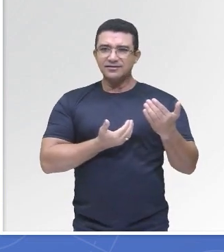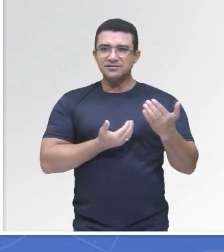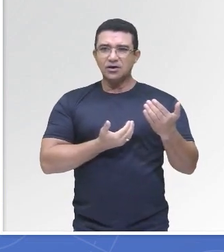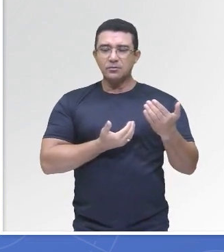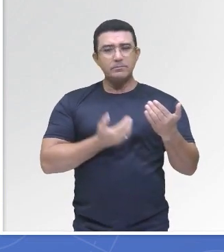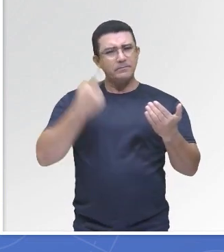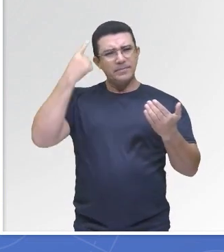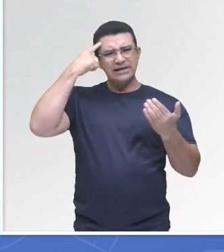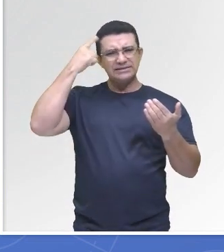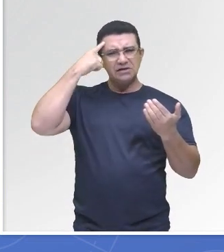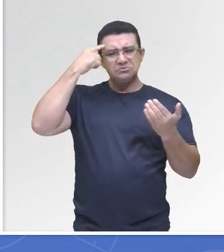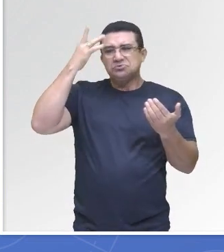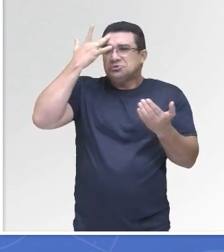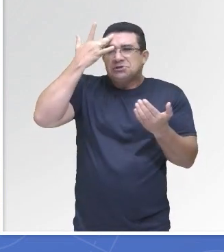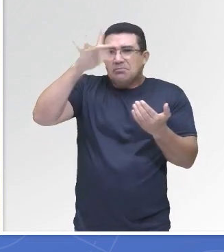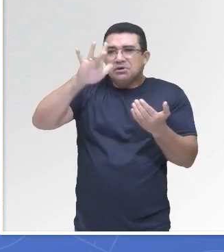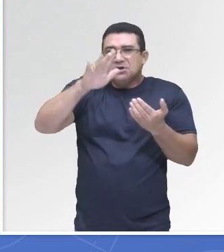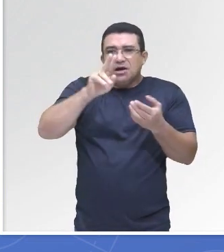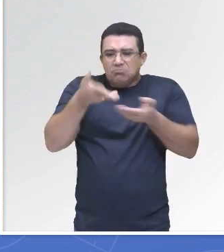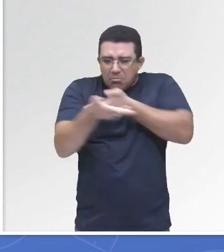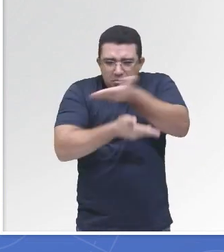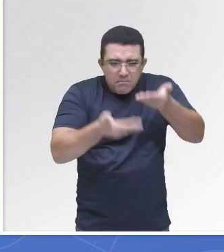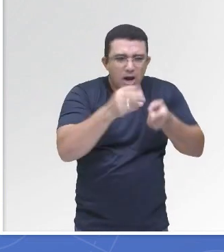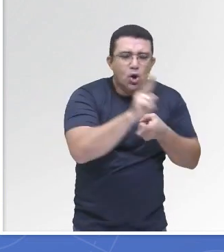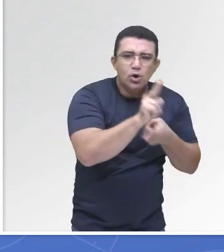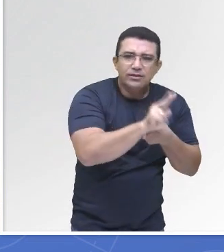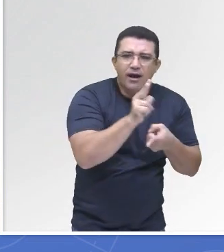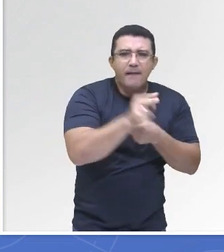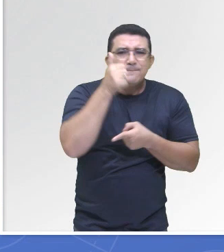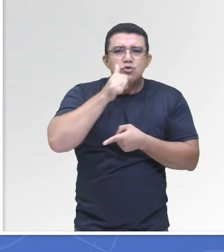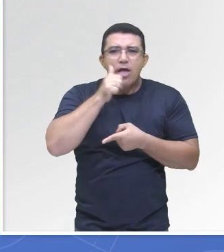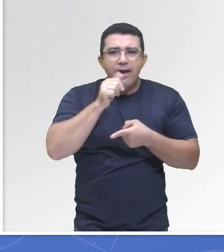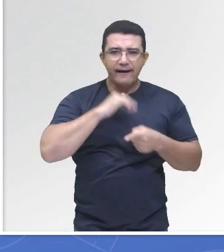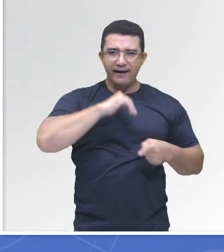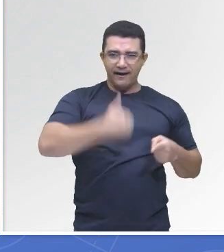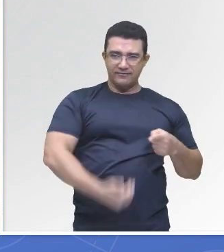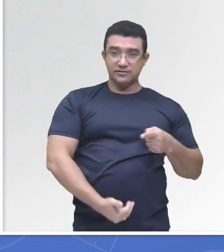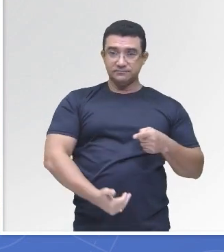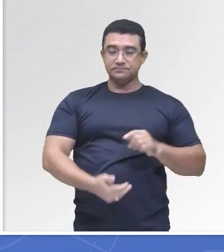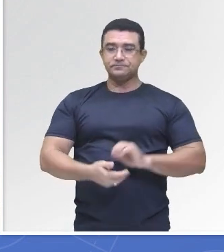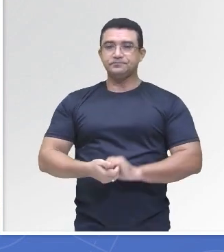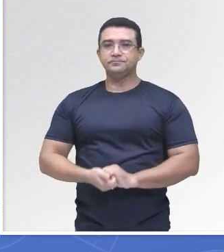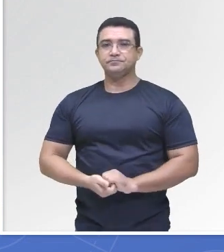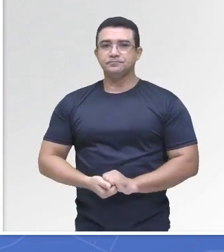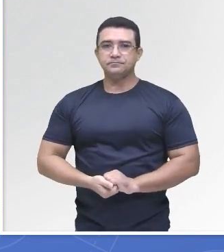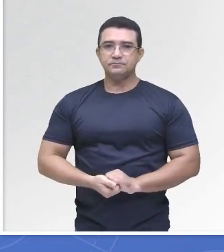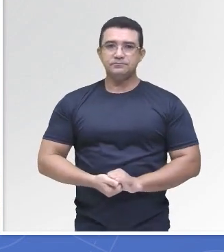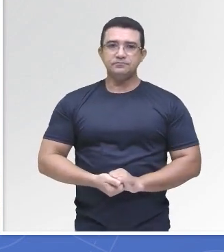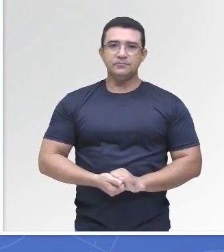Elas estão ligadas a isso, certo? E já no Neolítico, que é esse período